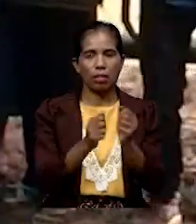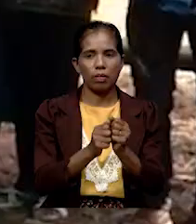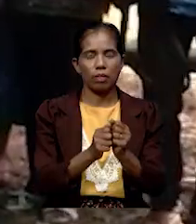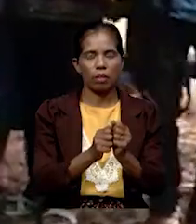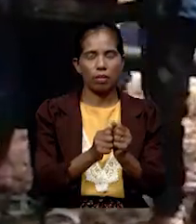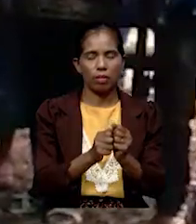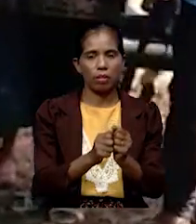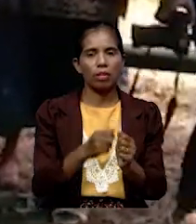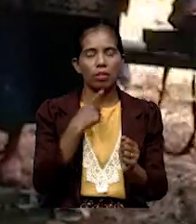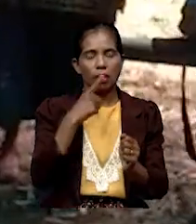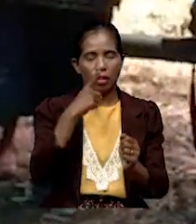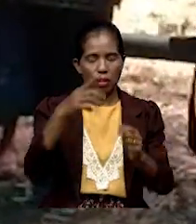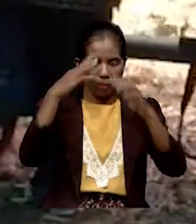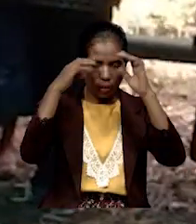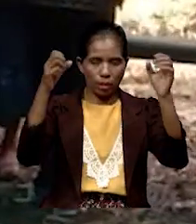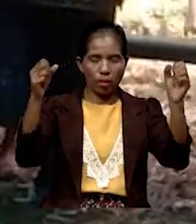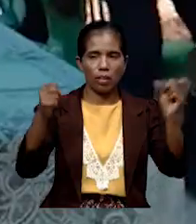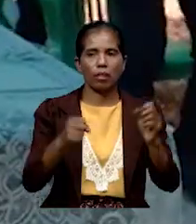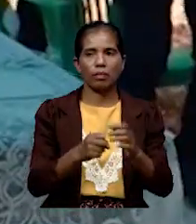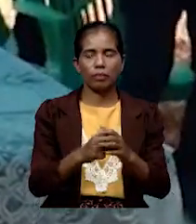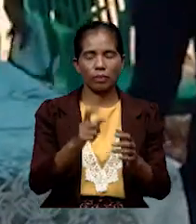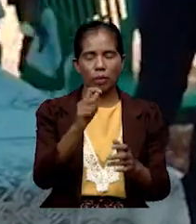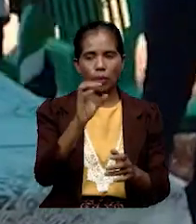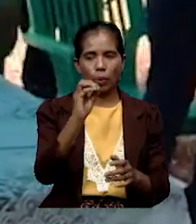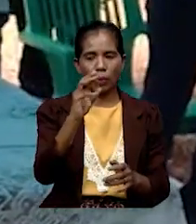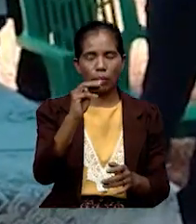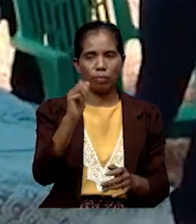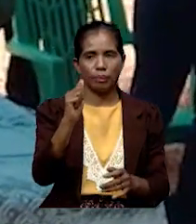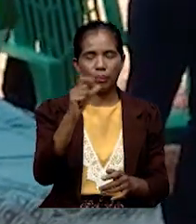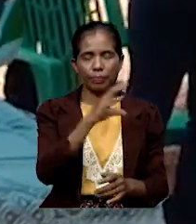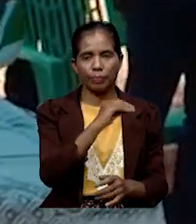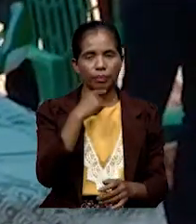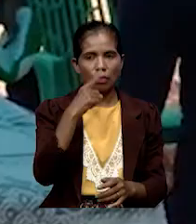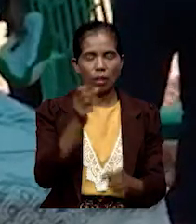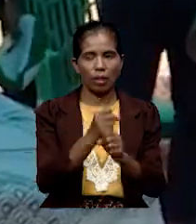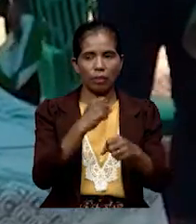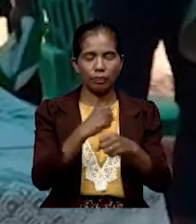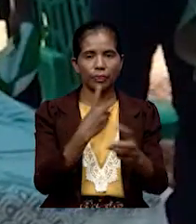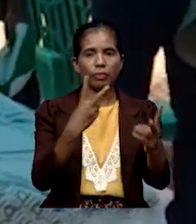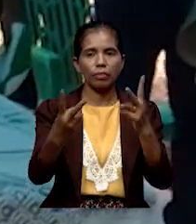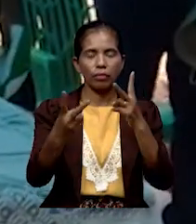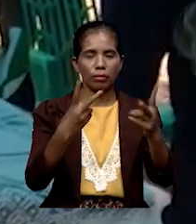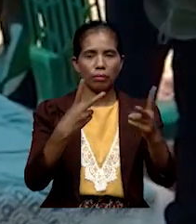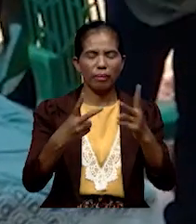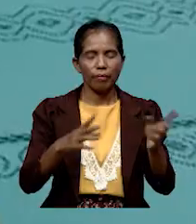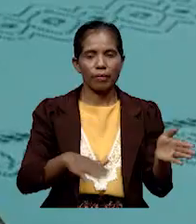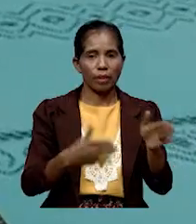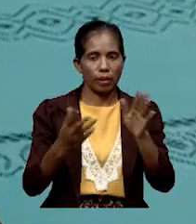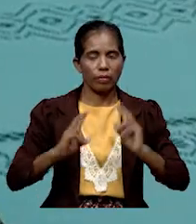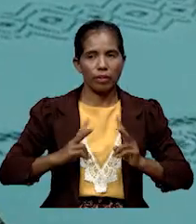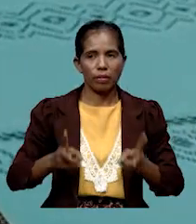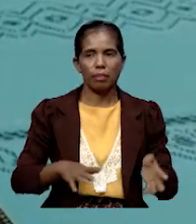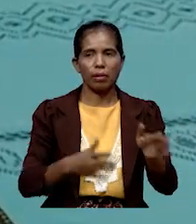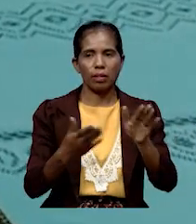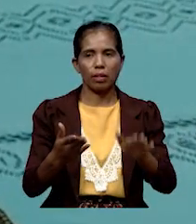geral candidato presidente Republika Tomás Cabral no Rosero Lobato, halo uluk visita basadozo Nicolau Lobato ni Moris Fatin